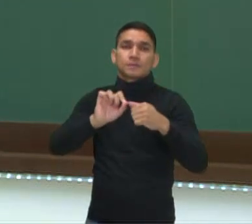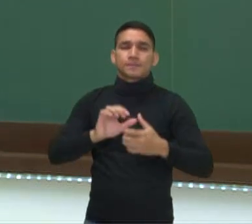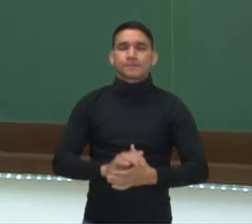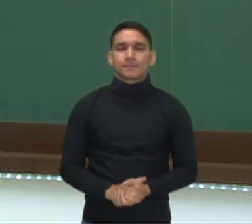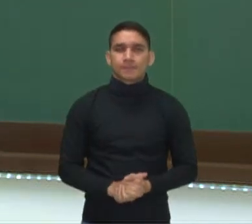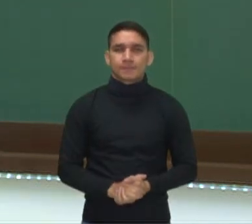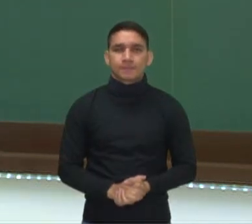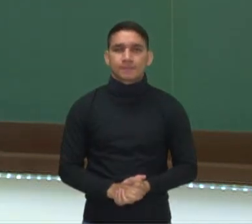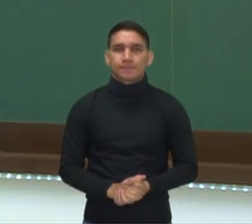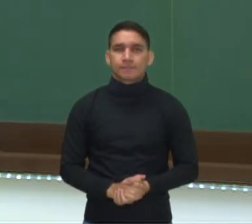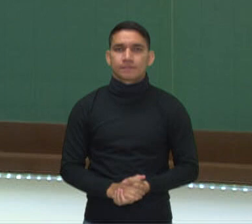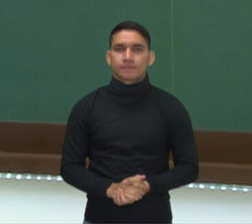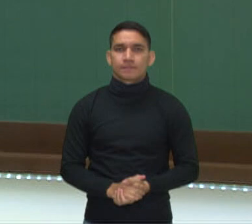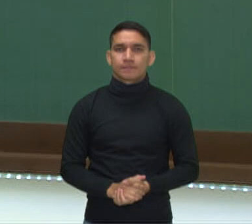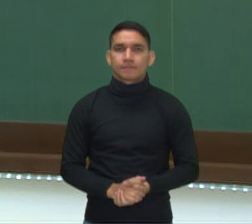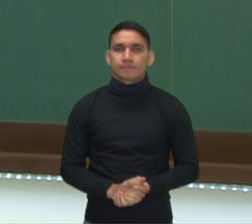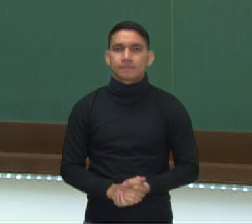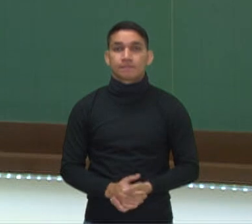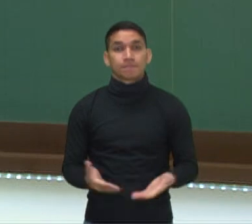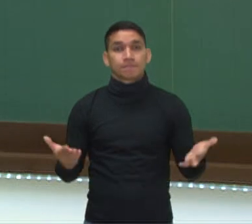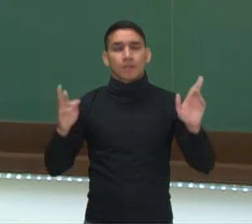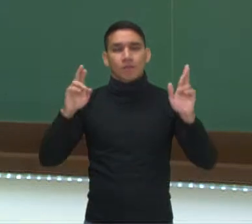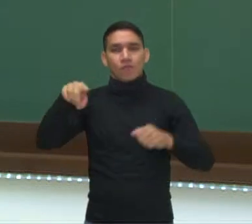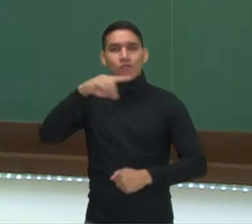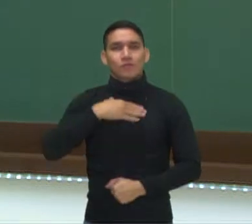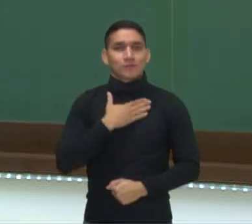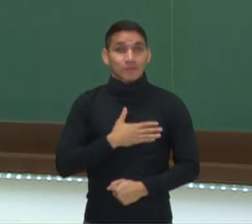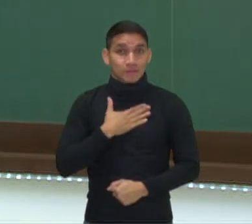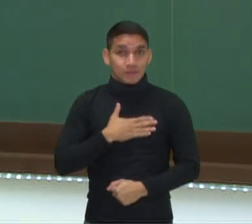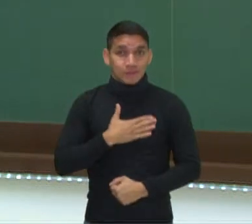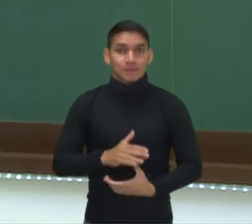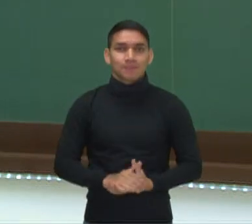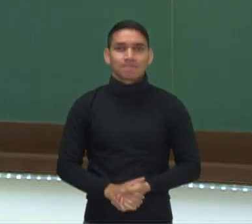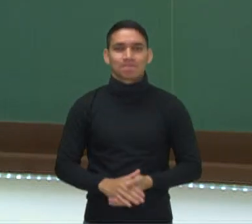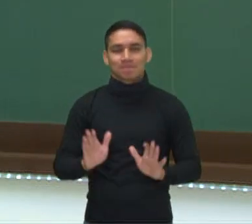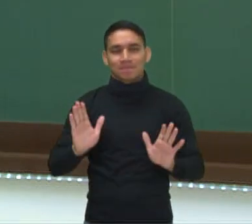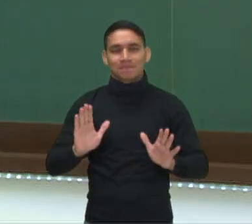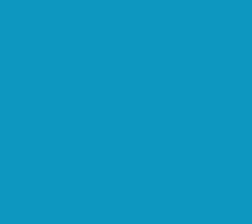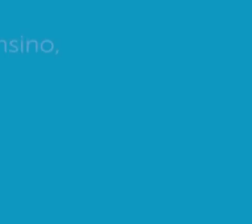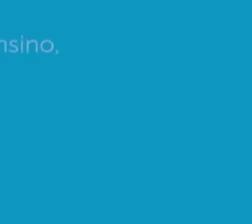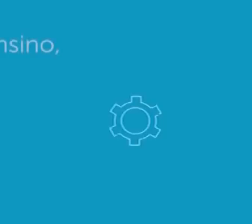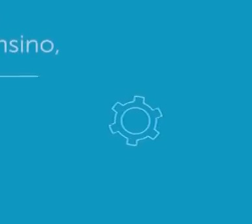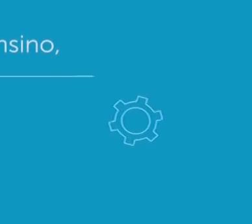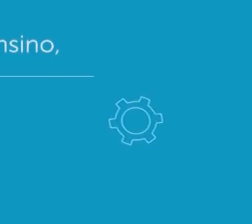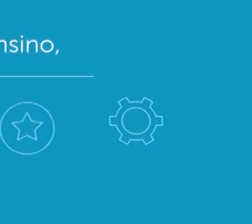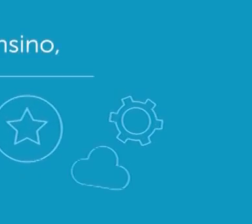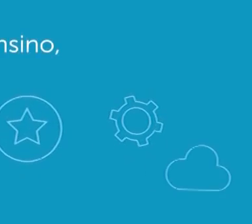E espero que vocês tenham gostado e até breve!